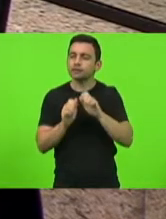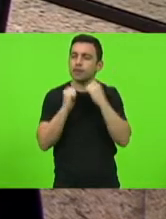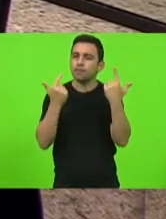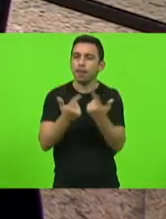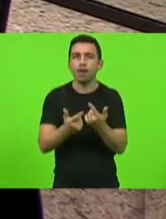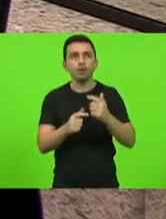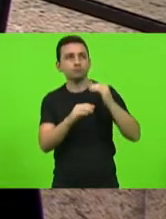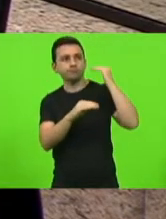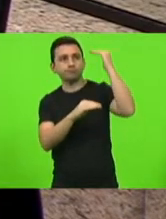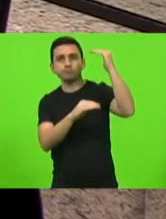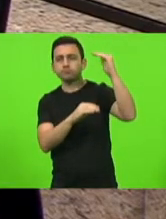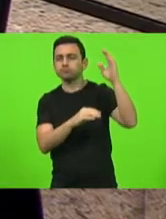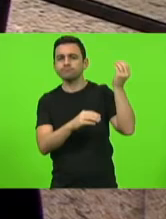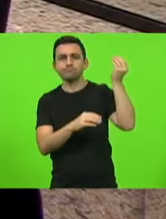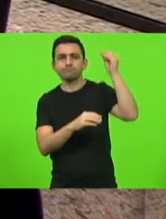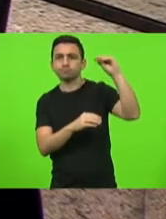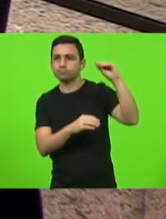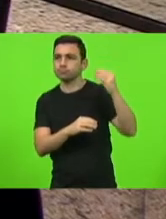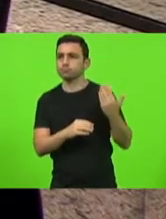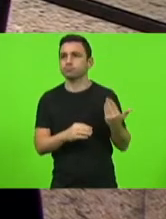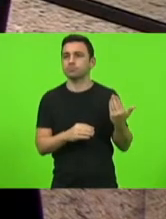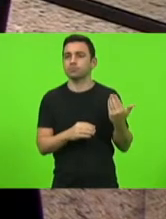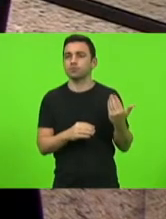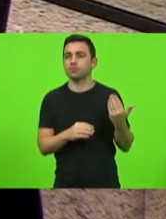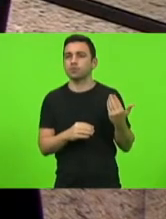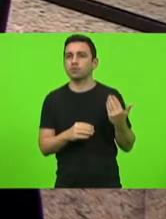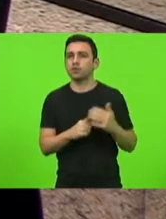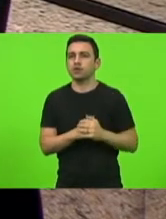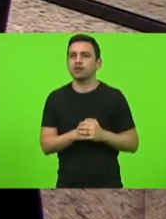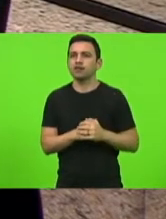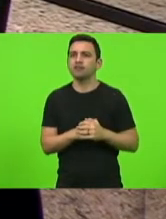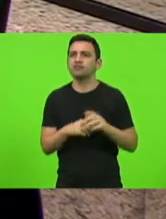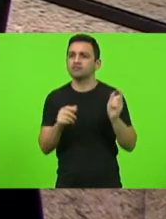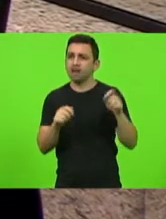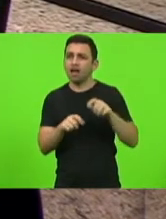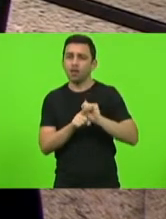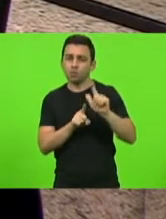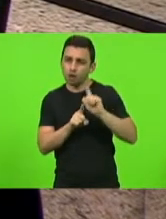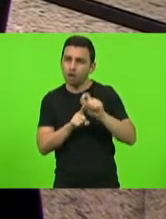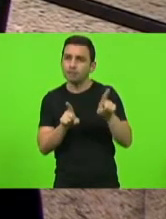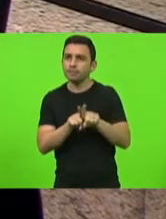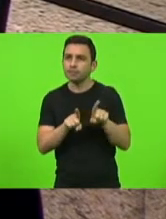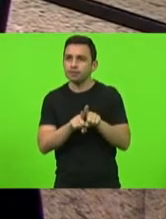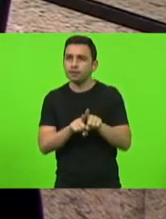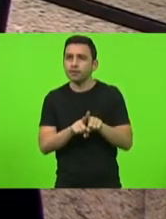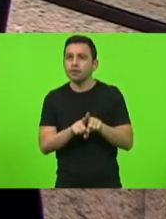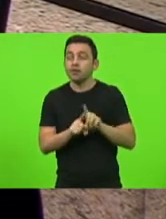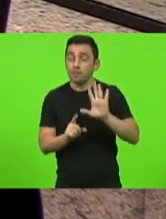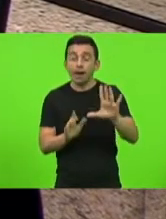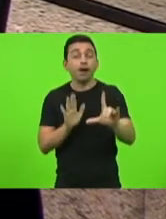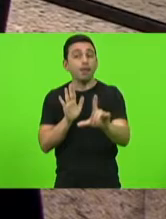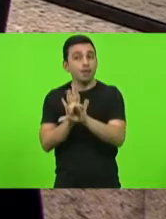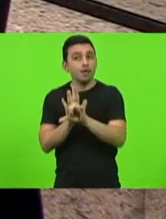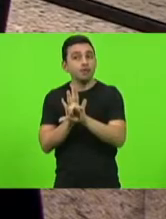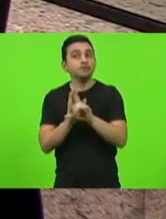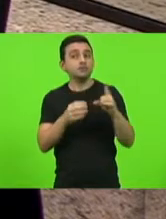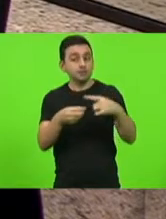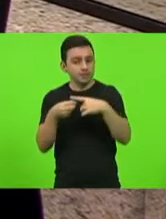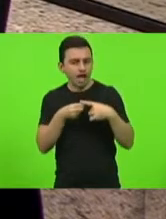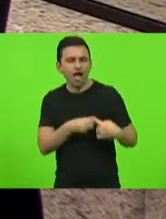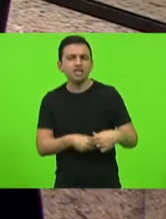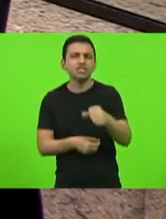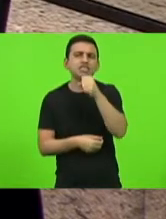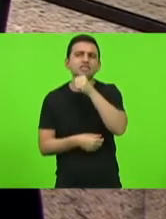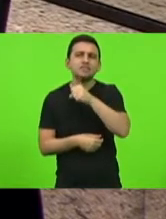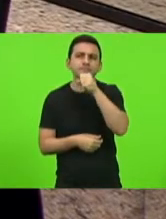de um condomínio, inclusive vai receber pela locação disso. Mas a legislação nos municípios é tão antiga que